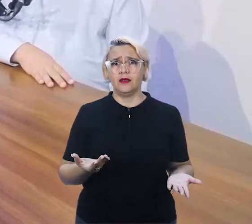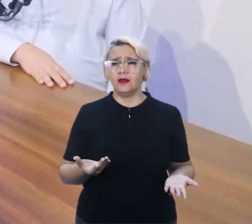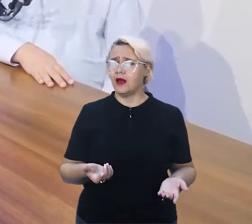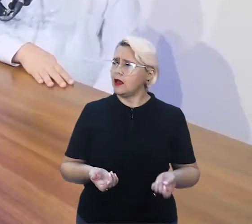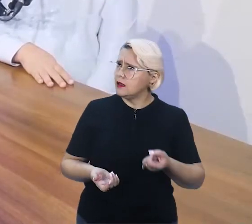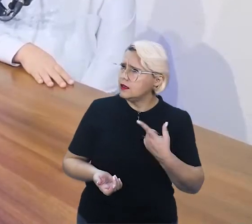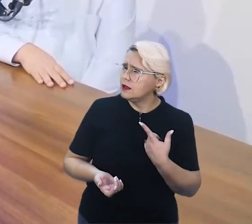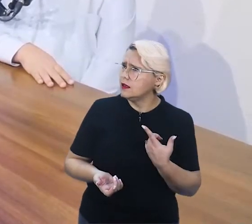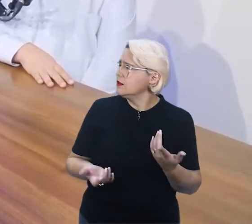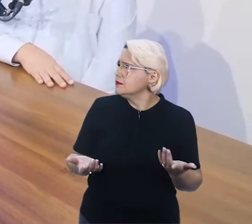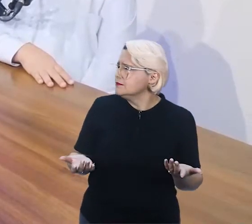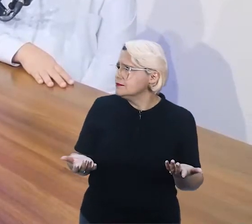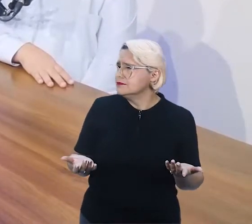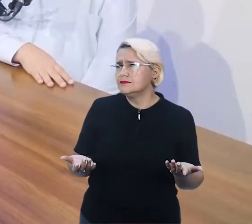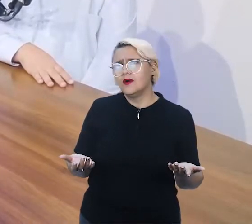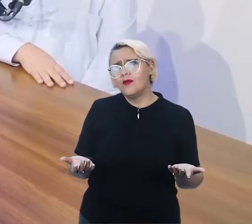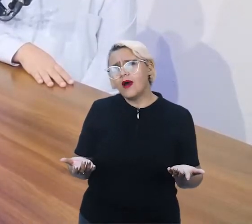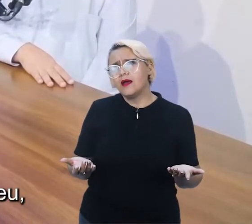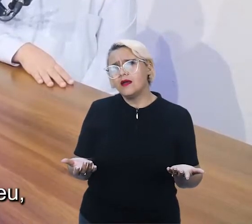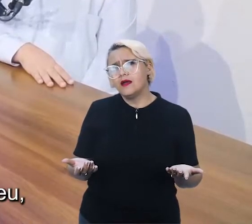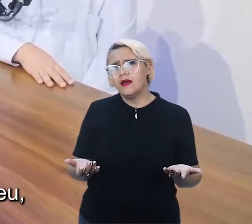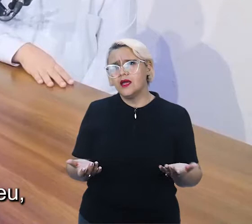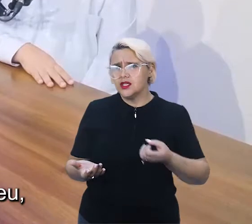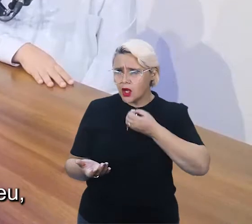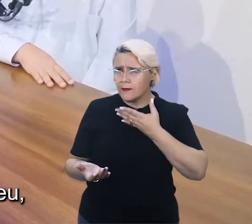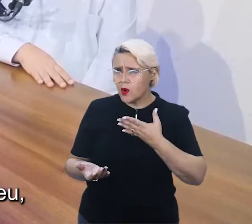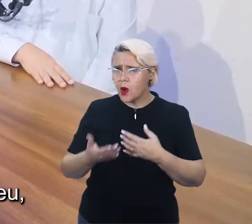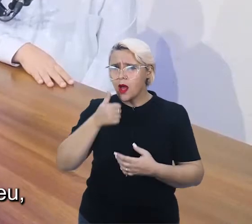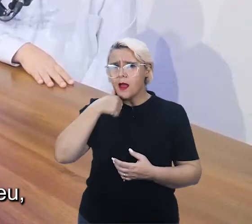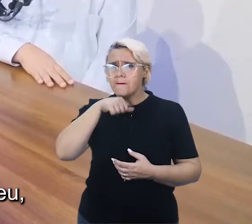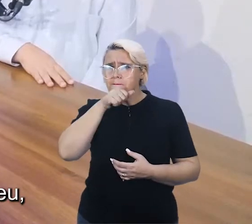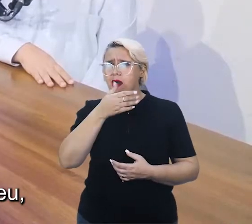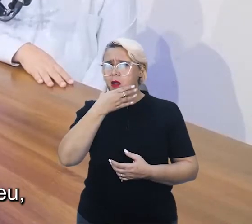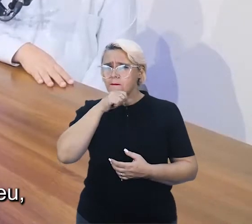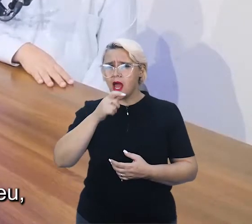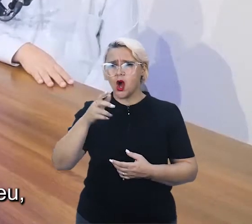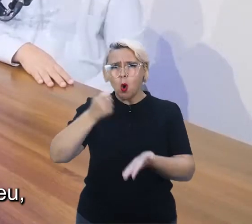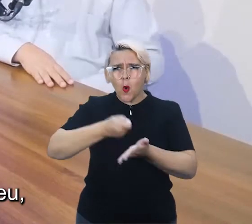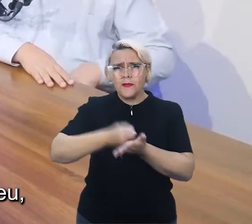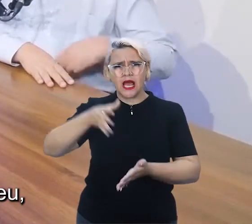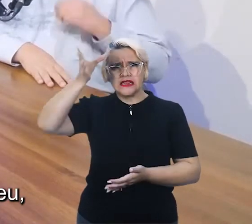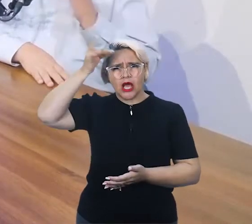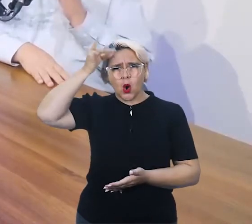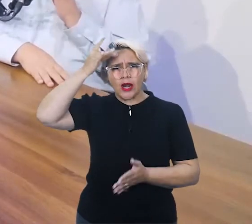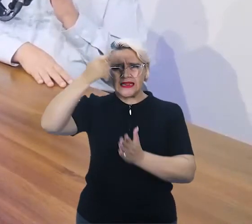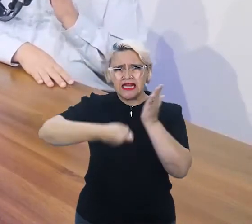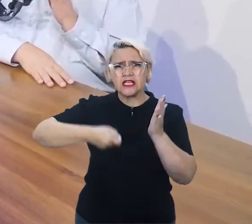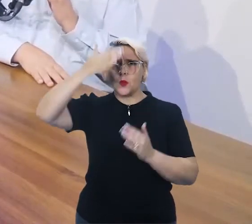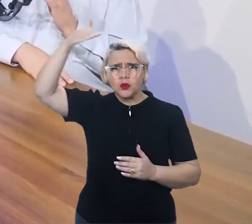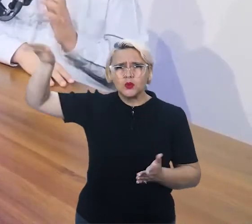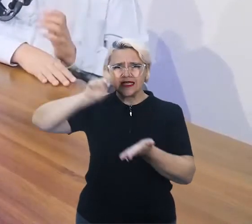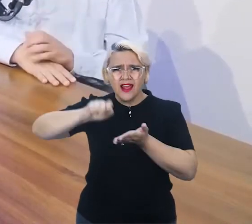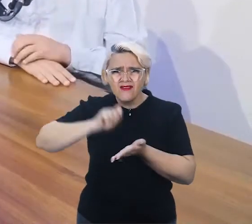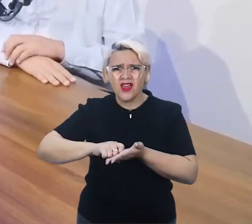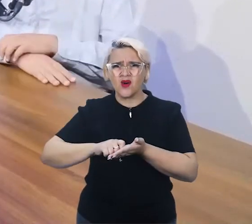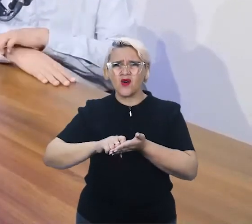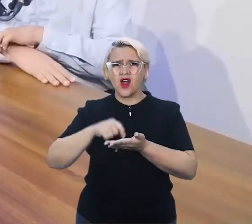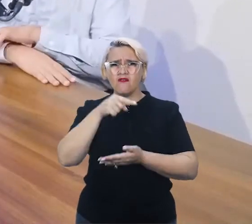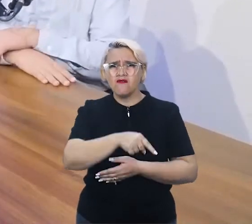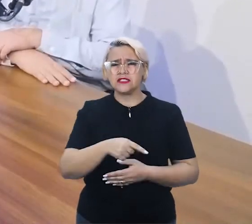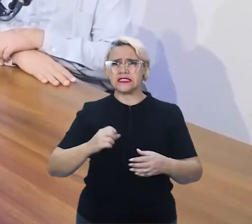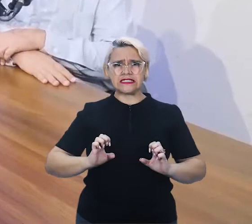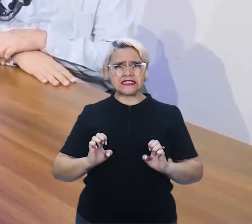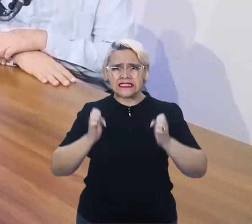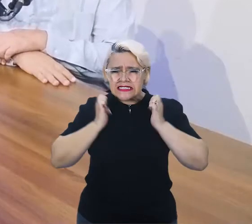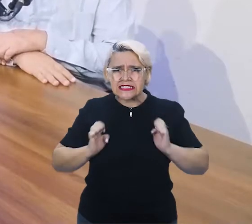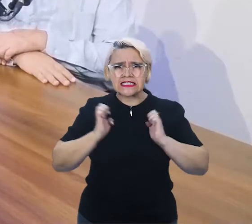maravilhosa. Como? Ele falou assim: essa história boa, seus pais te obrigando a decorar um texto que um adulto escreveu, deixando você